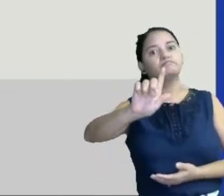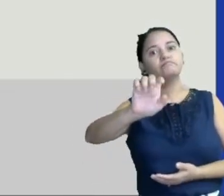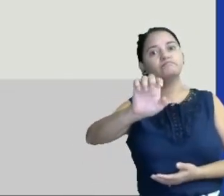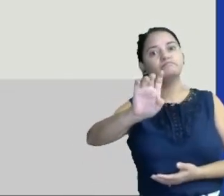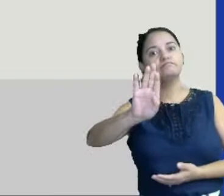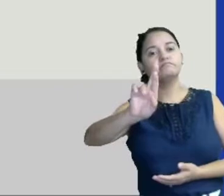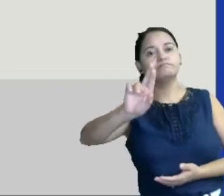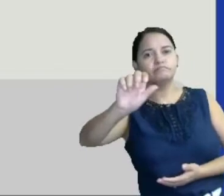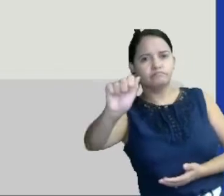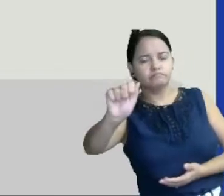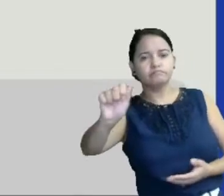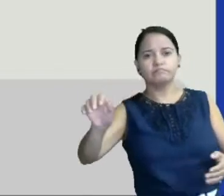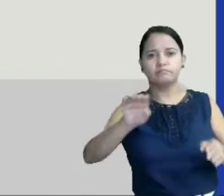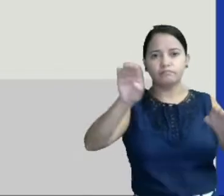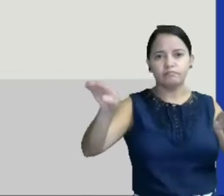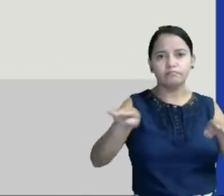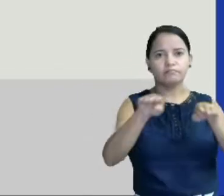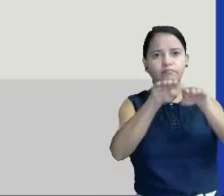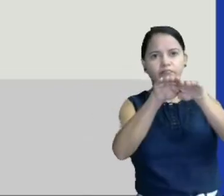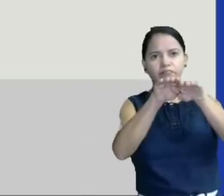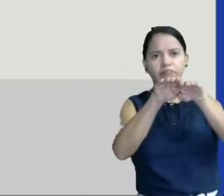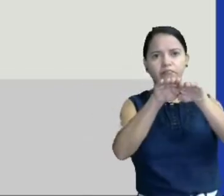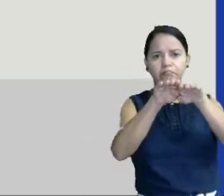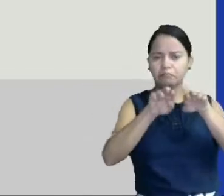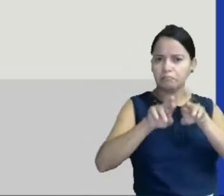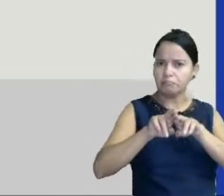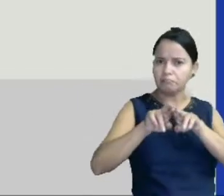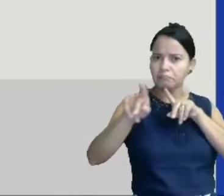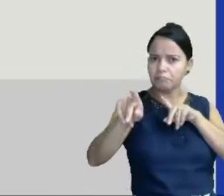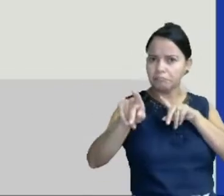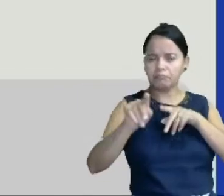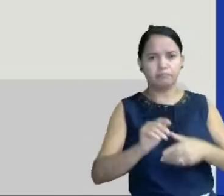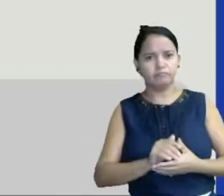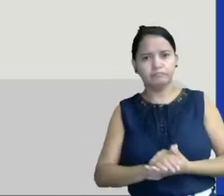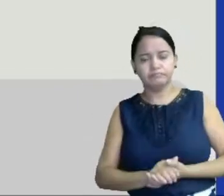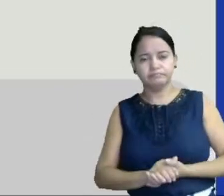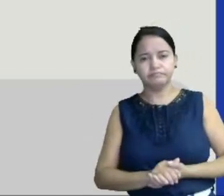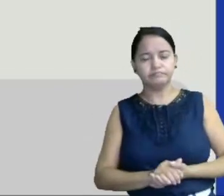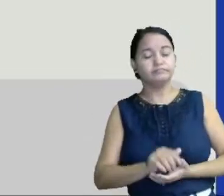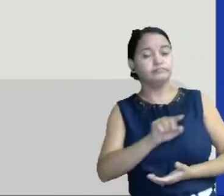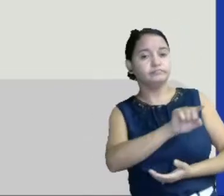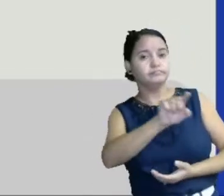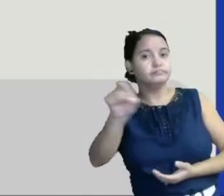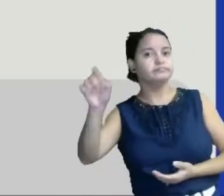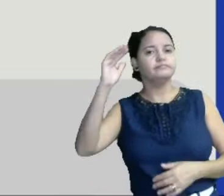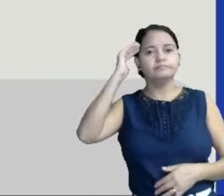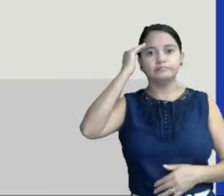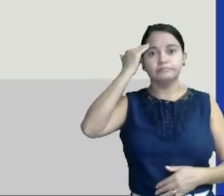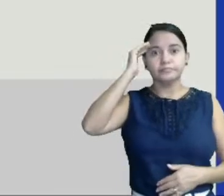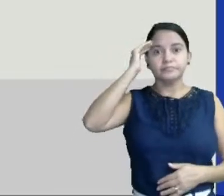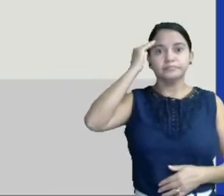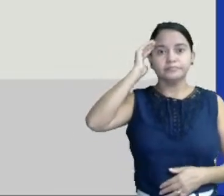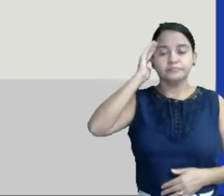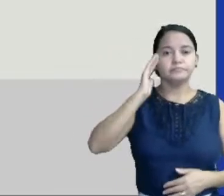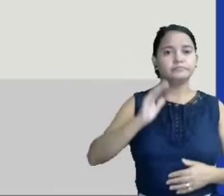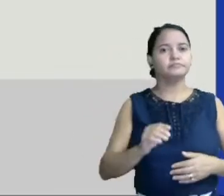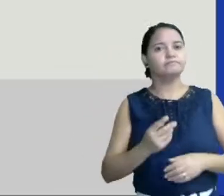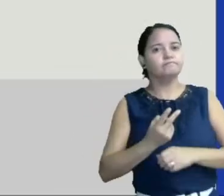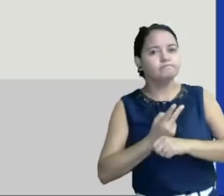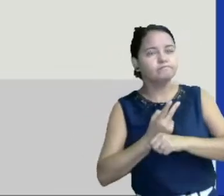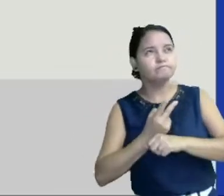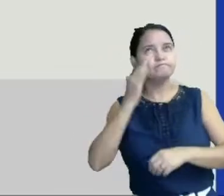de igualdade e desigualdade então que eu espero que vocês compreendam é que vocês